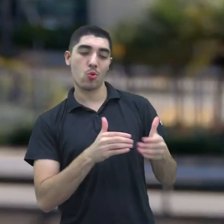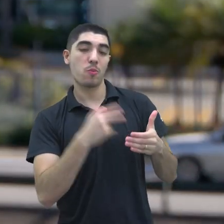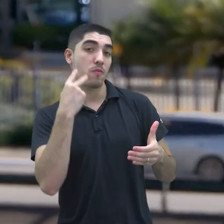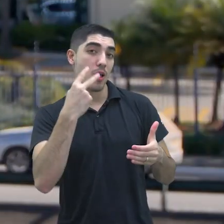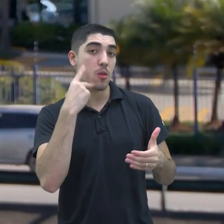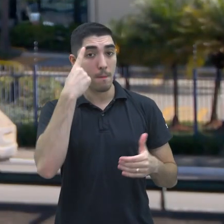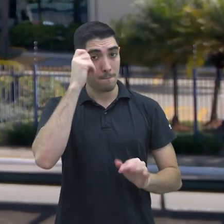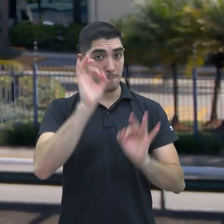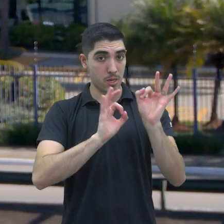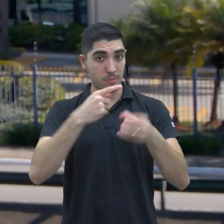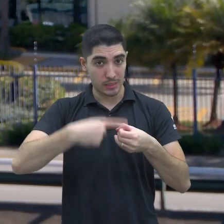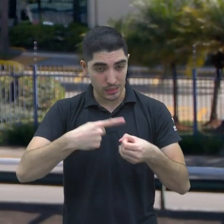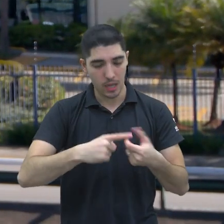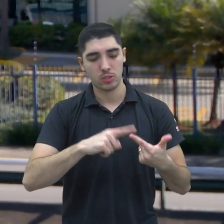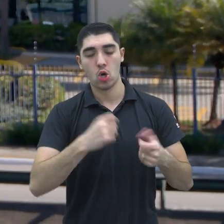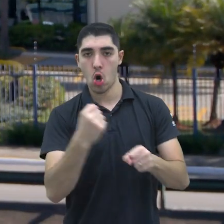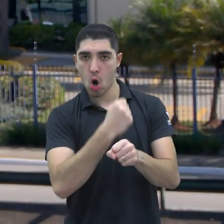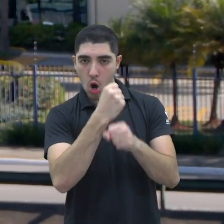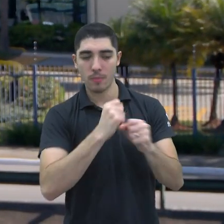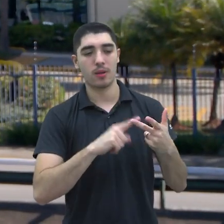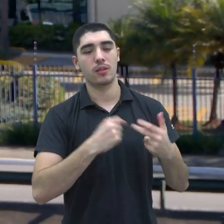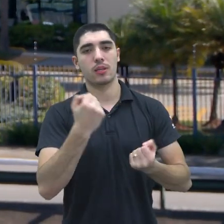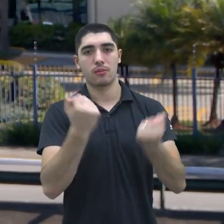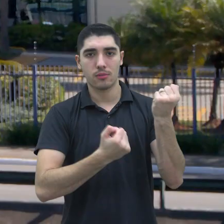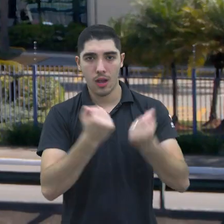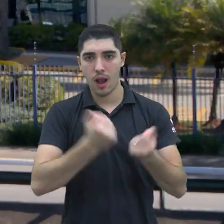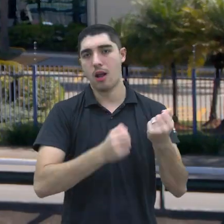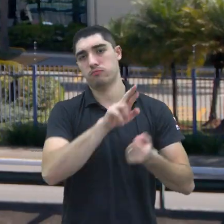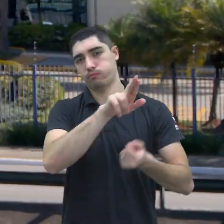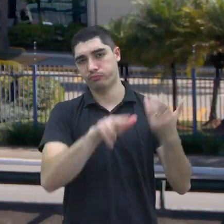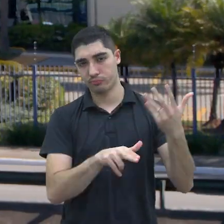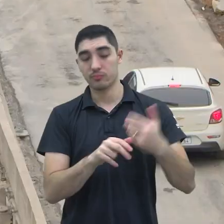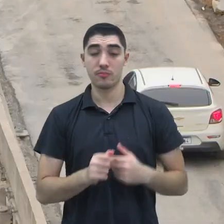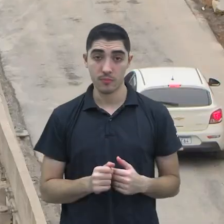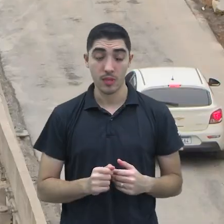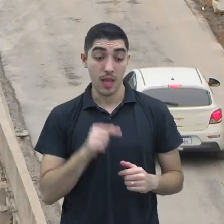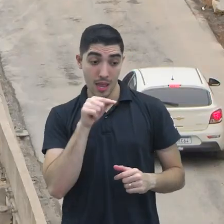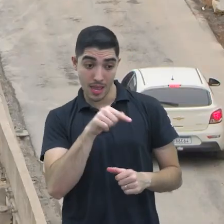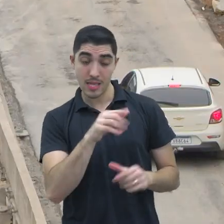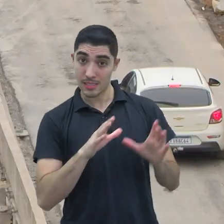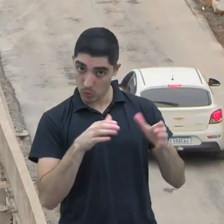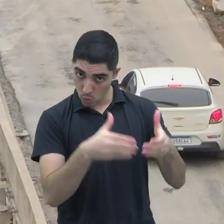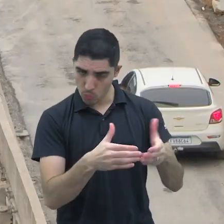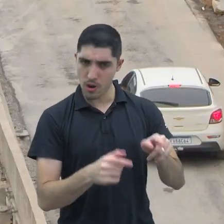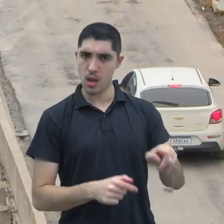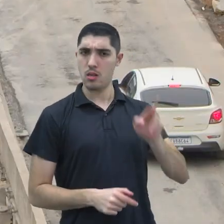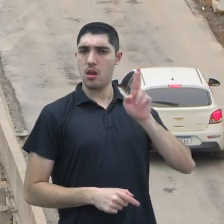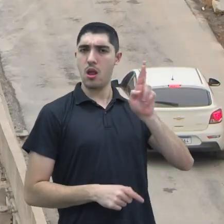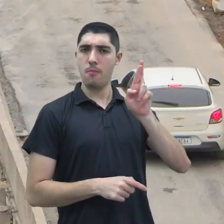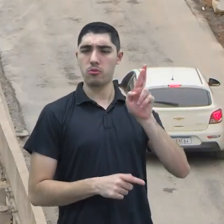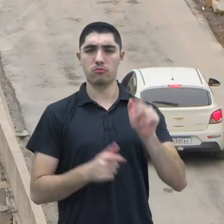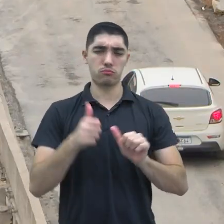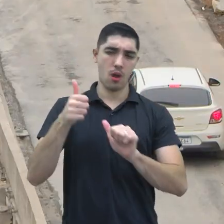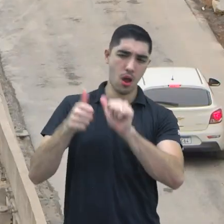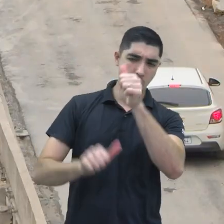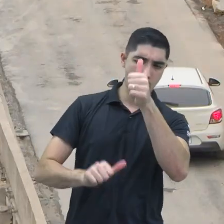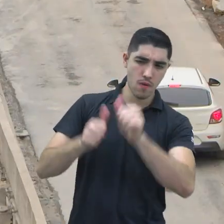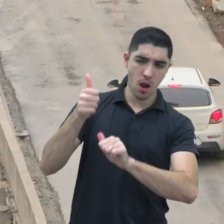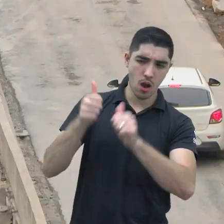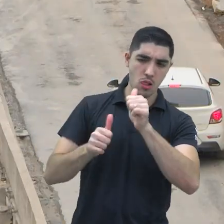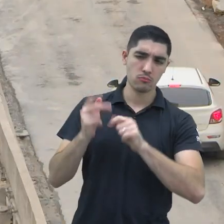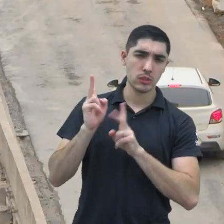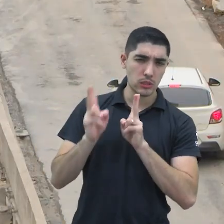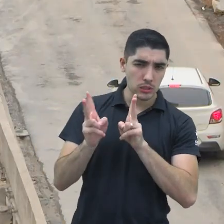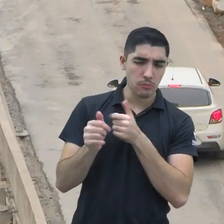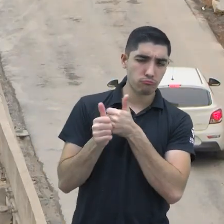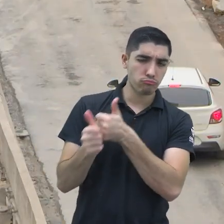da Comissão de Planejamento Urbano, Obras e Transportes. É a atribuição da comissão fiscalizar os